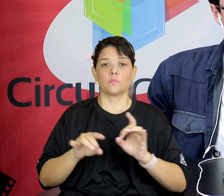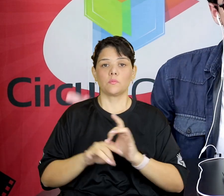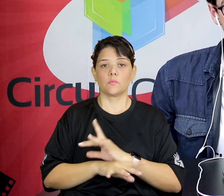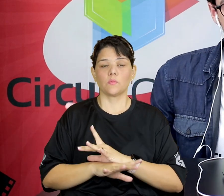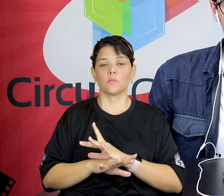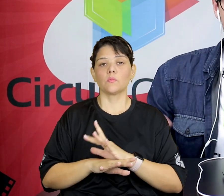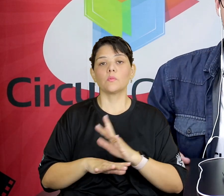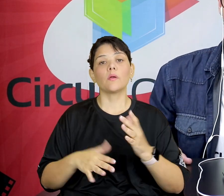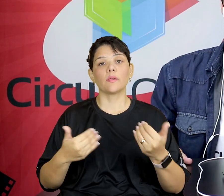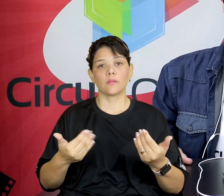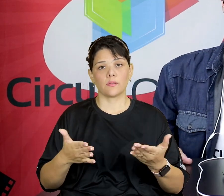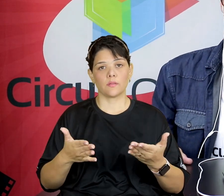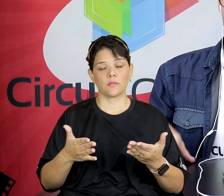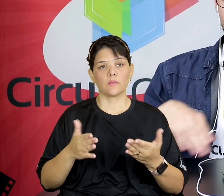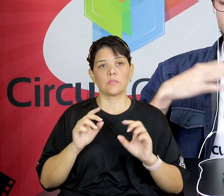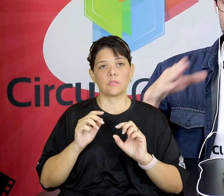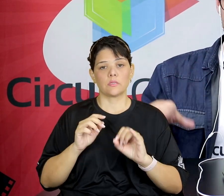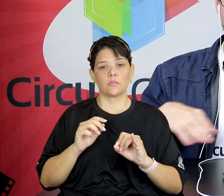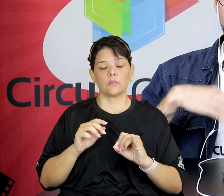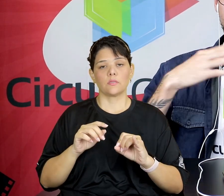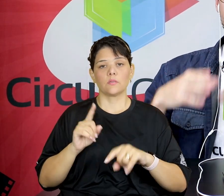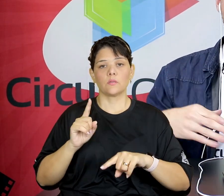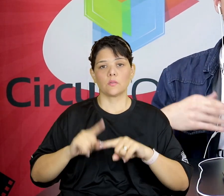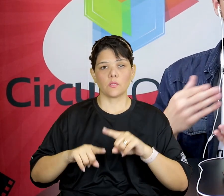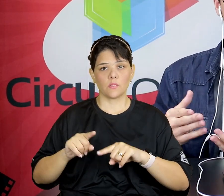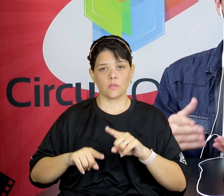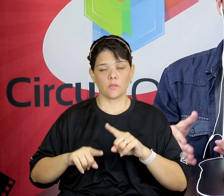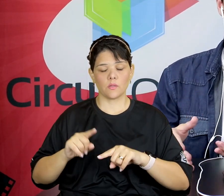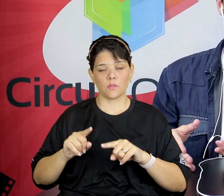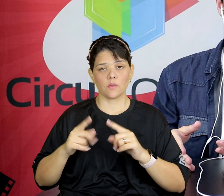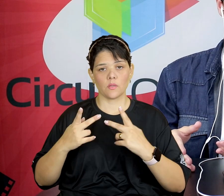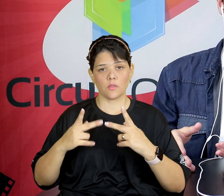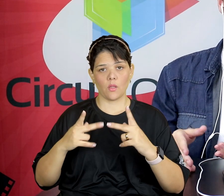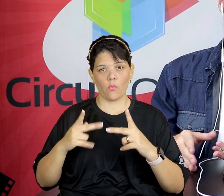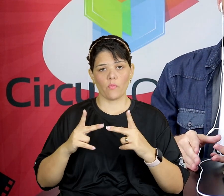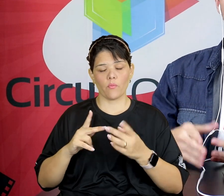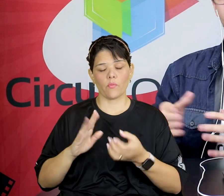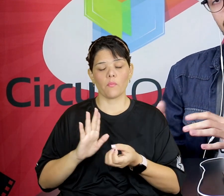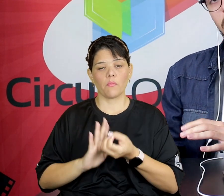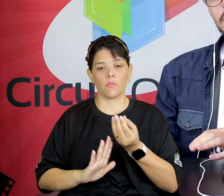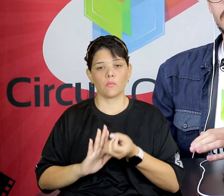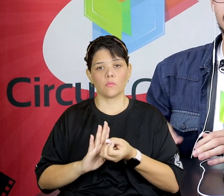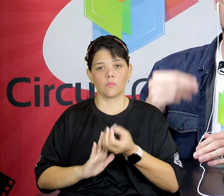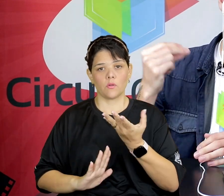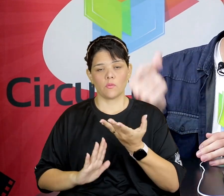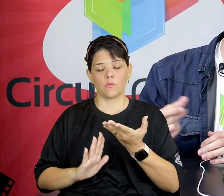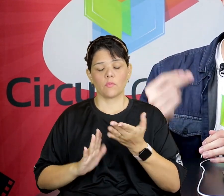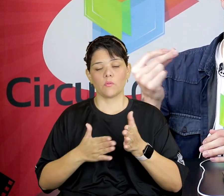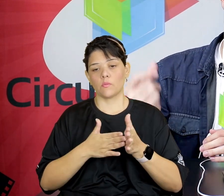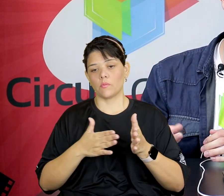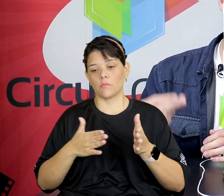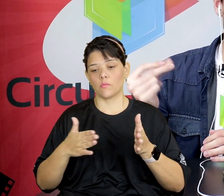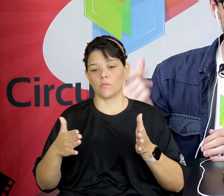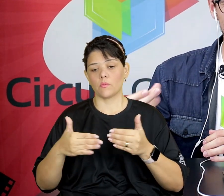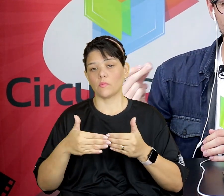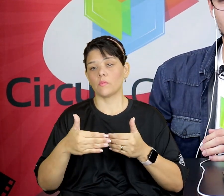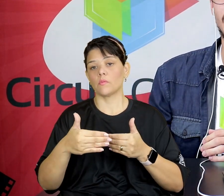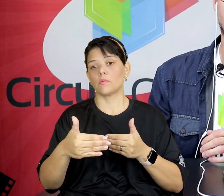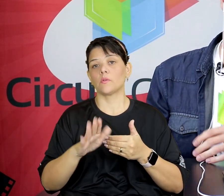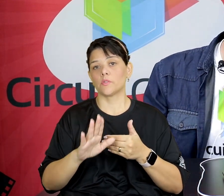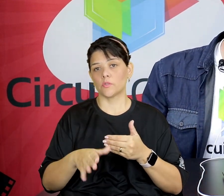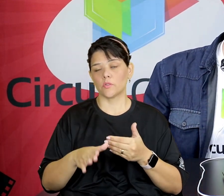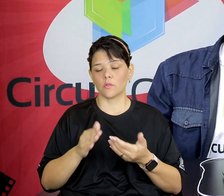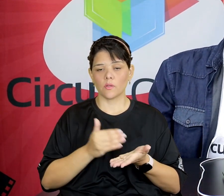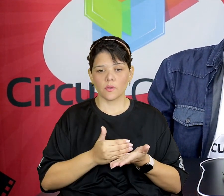dependendo do seu produto, dependendo da sua produção em si, é uma etapa que já está marcada lá no início,